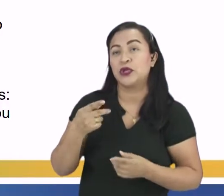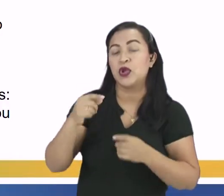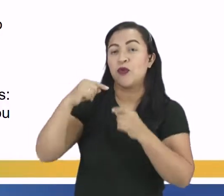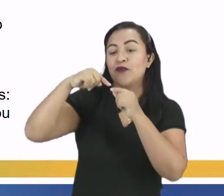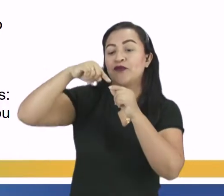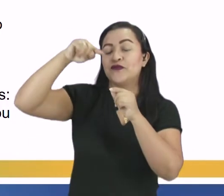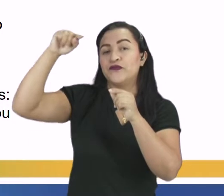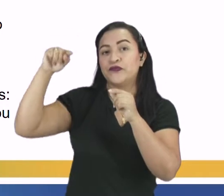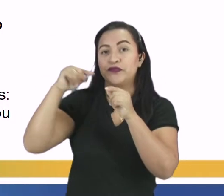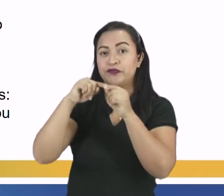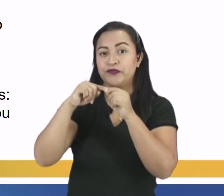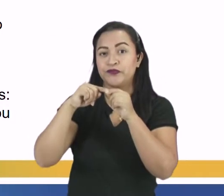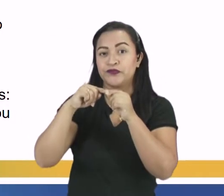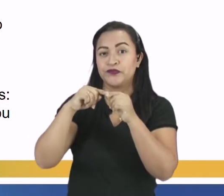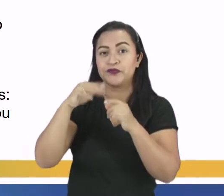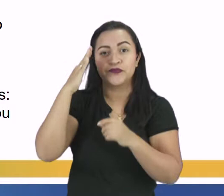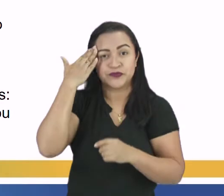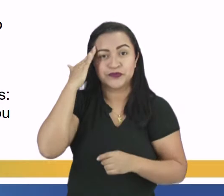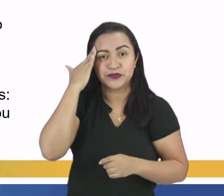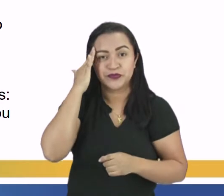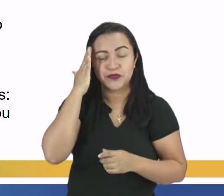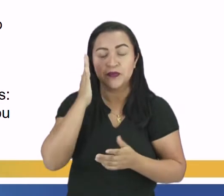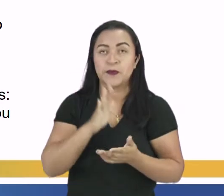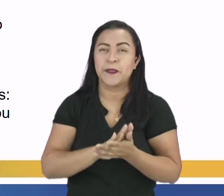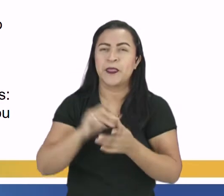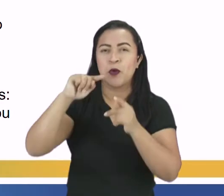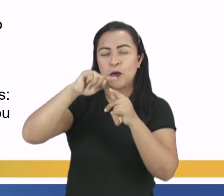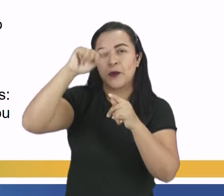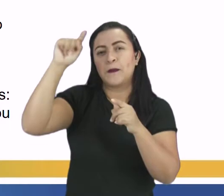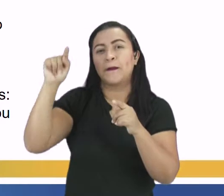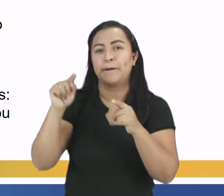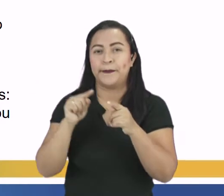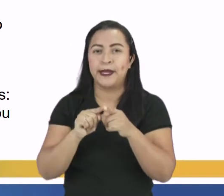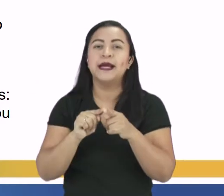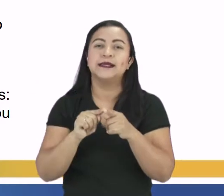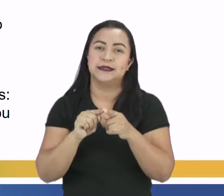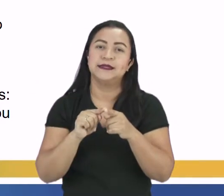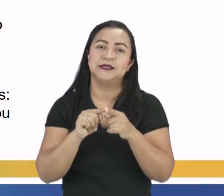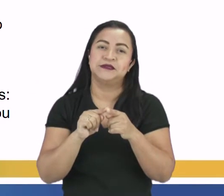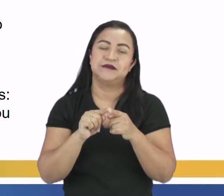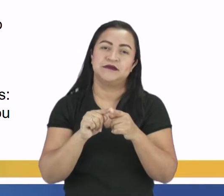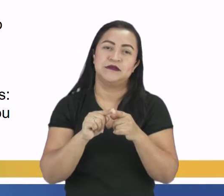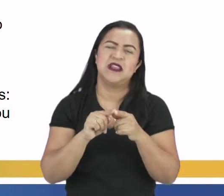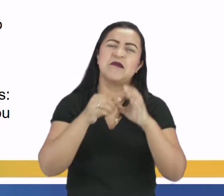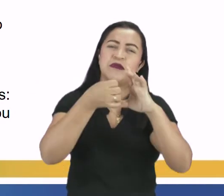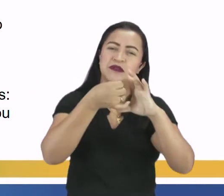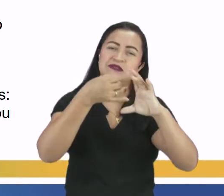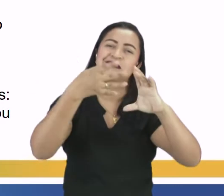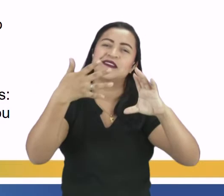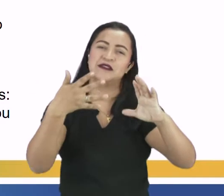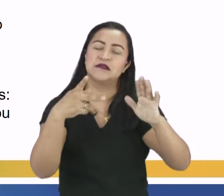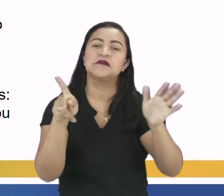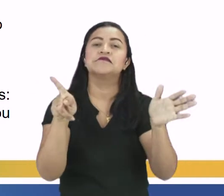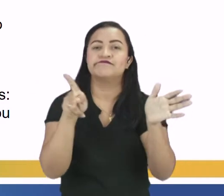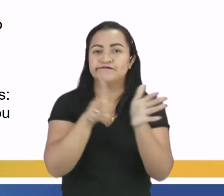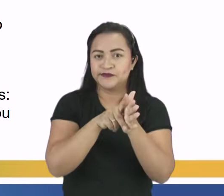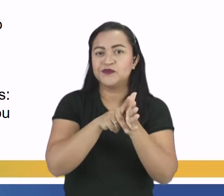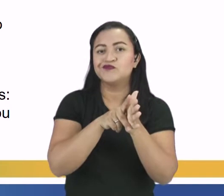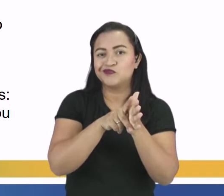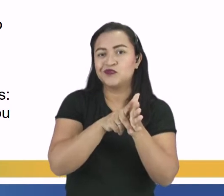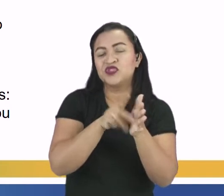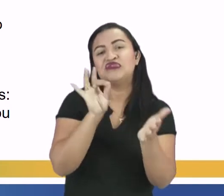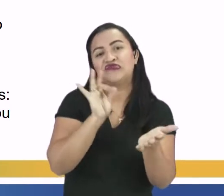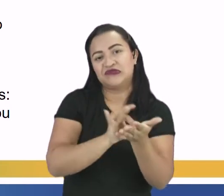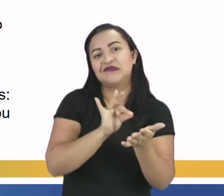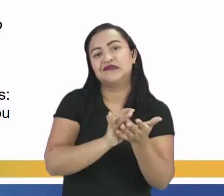também, né, o balão, ele talvez seja o recurso que mais identifica os quadrinhos como a linguagem, né, e são eles